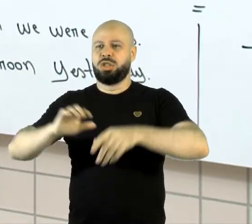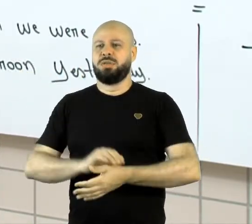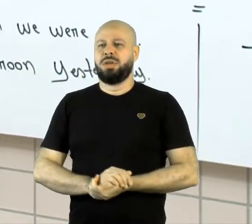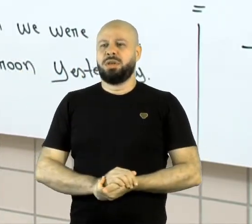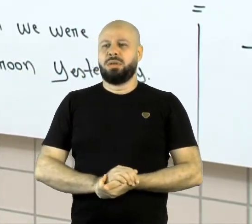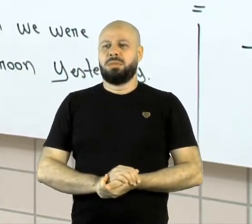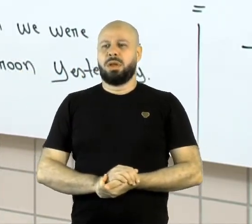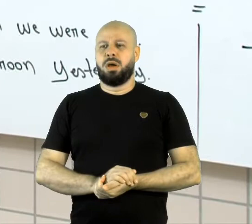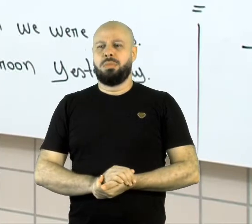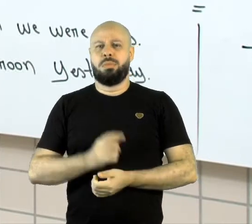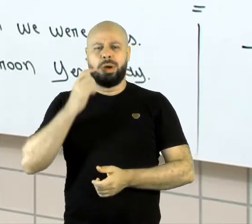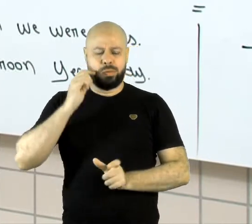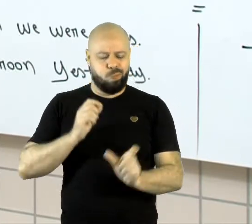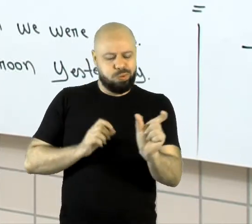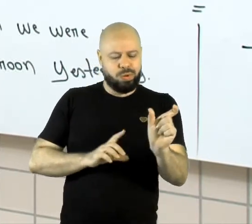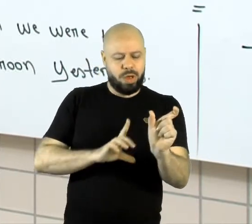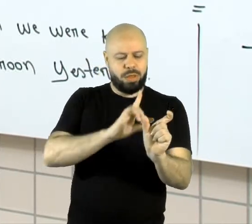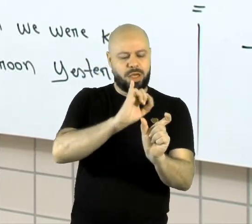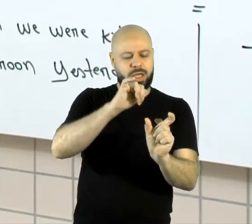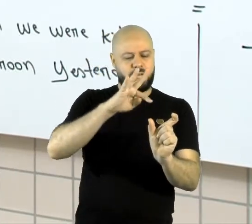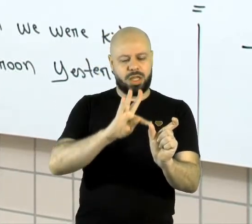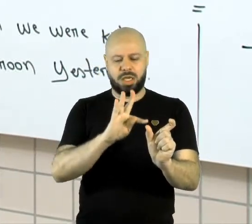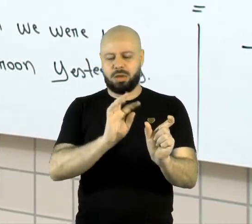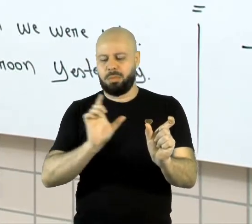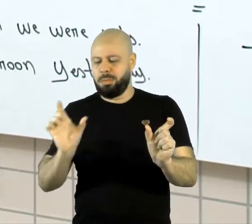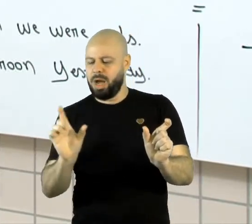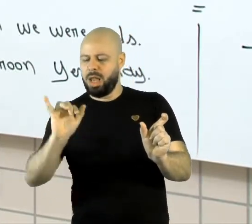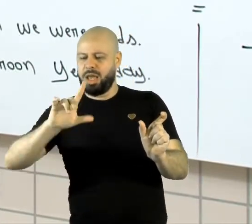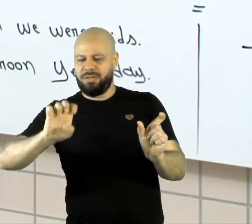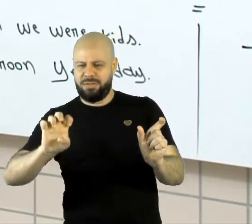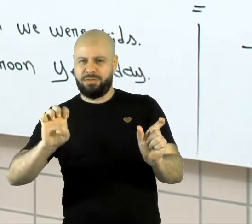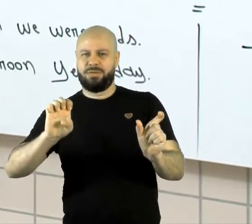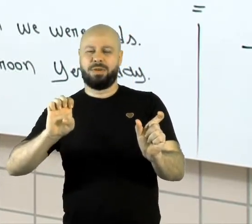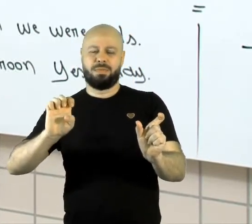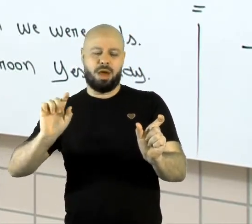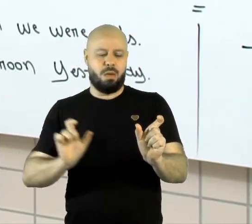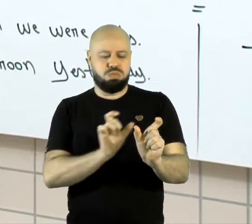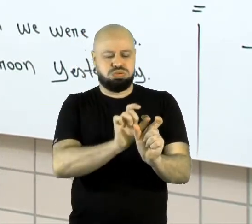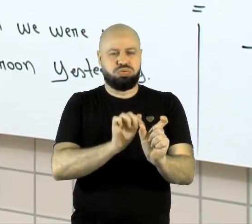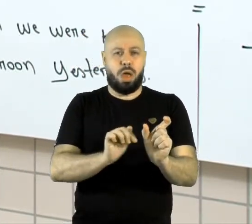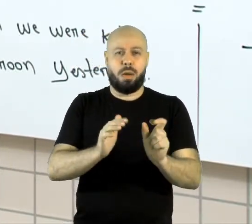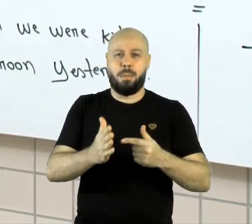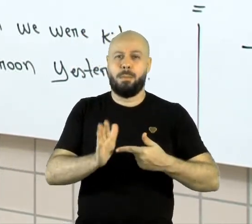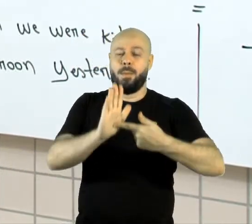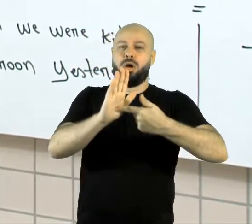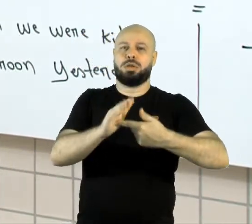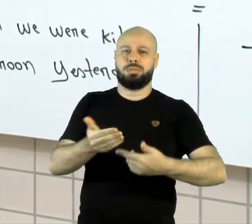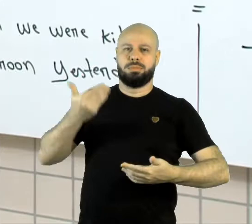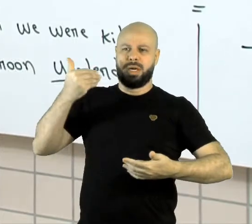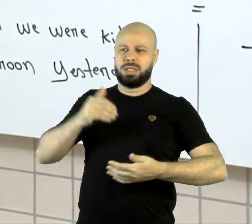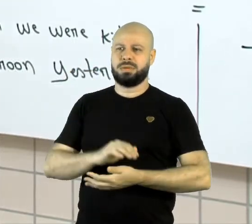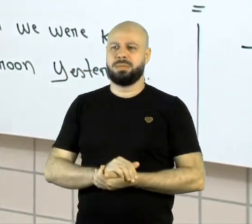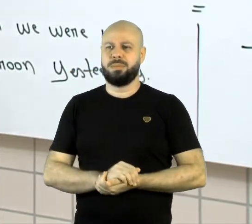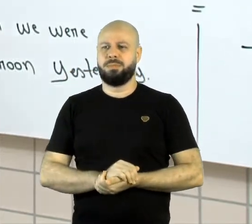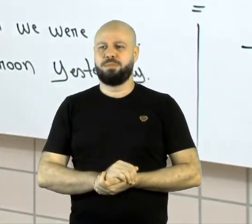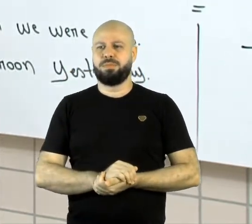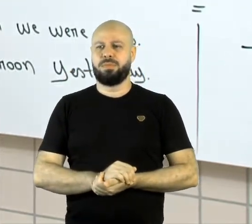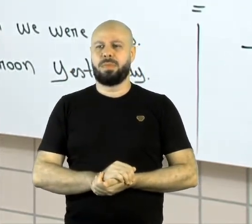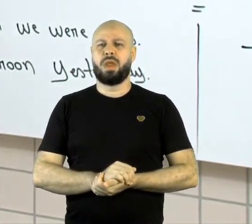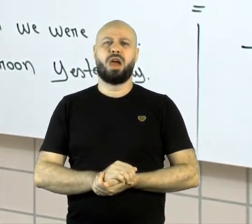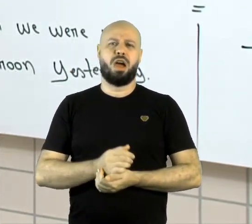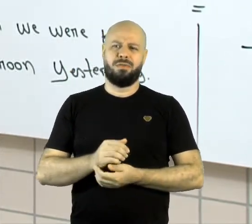didn't aqui, que é o verbo auxiliar mais o not. Então, he didn't live there for